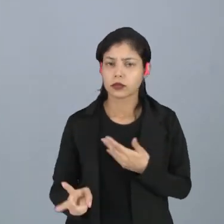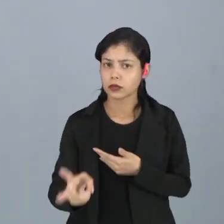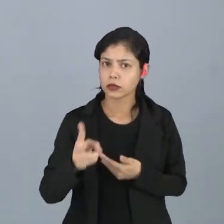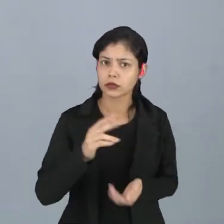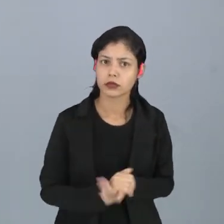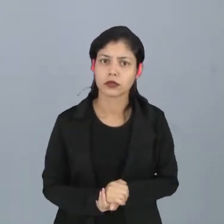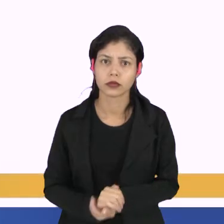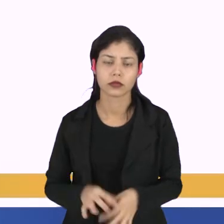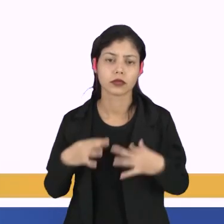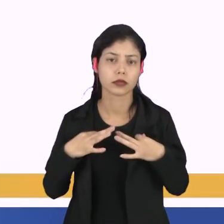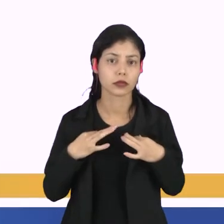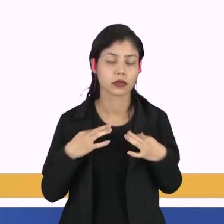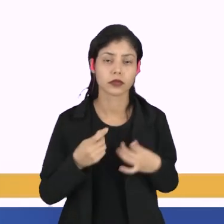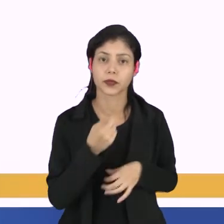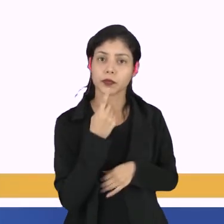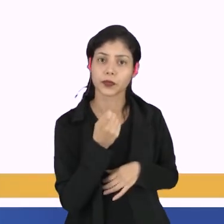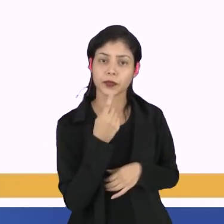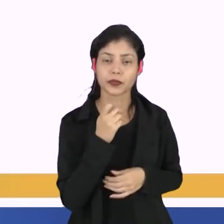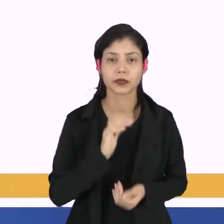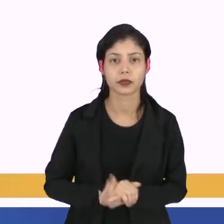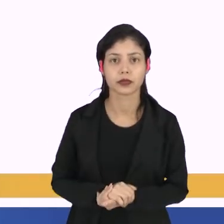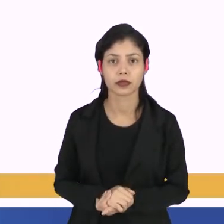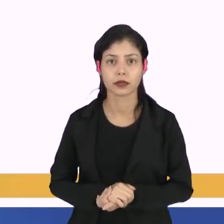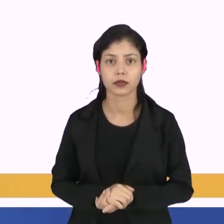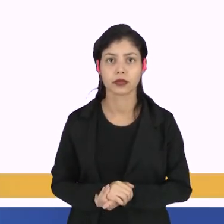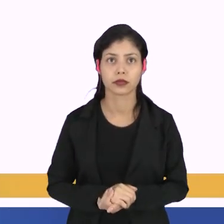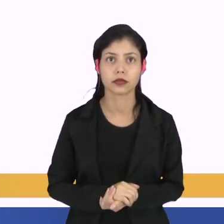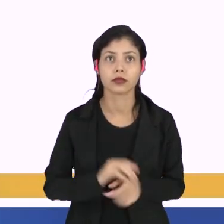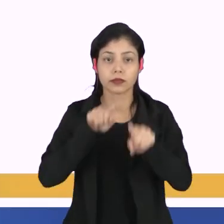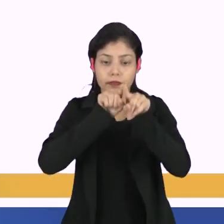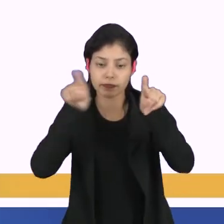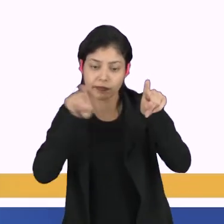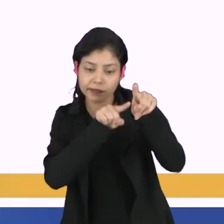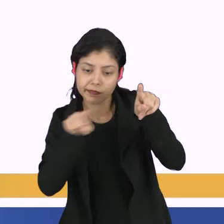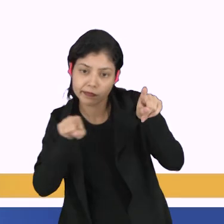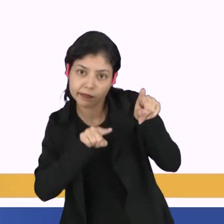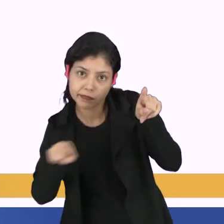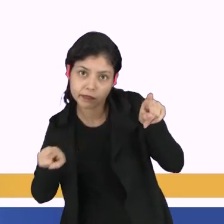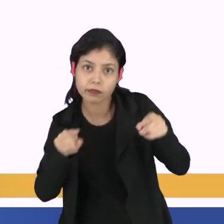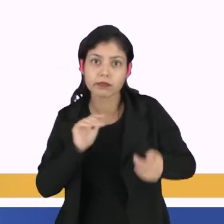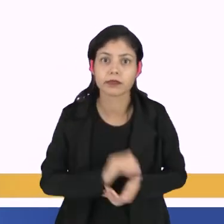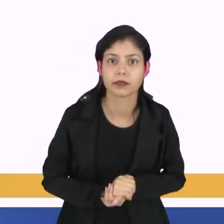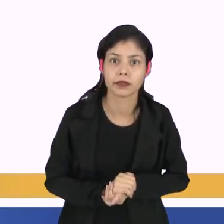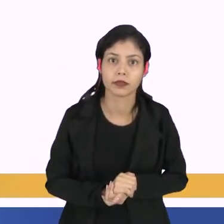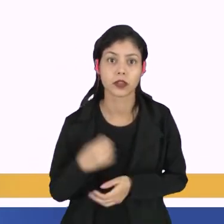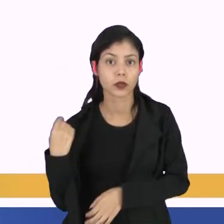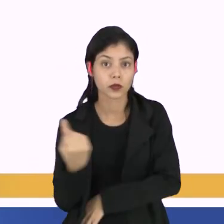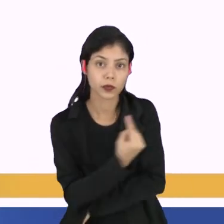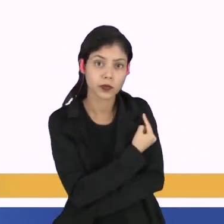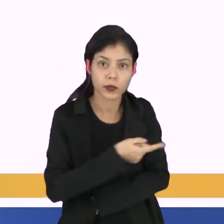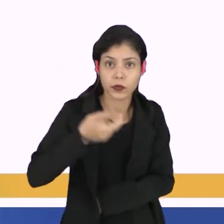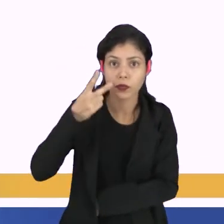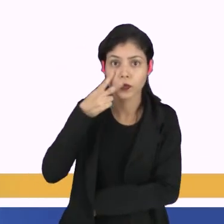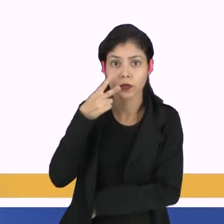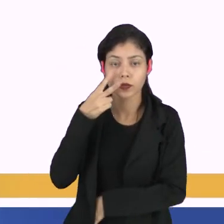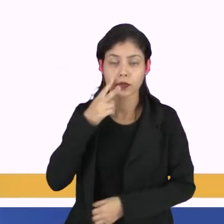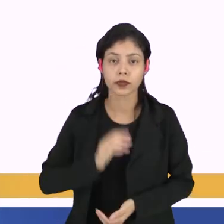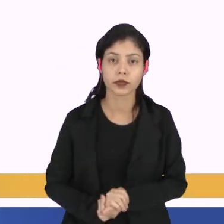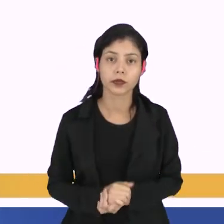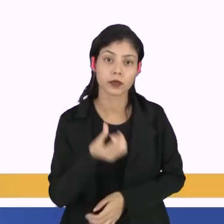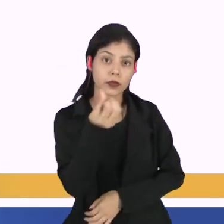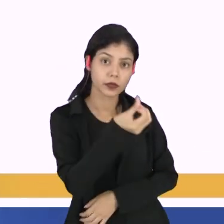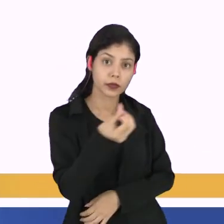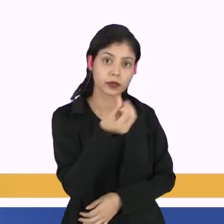absoluta das camisolas vermelhas? Então vou na linha das camisolas vermelhas e nós observamos aí que nós temos